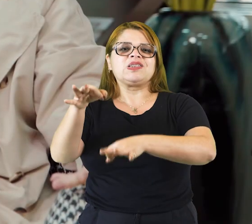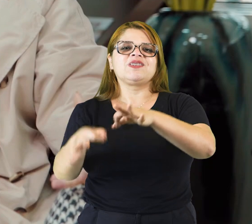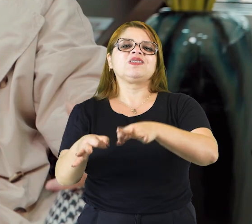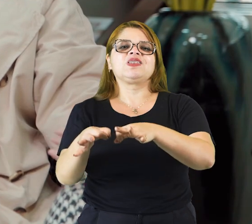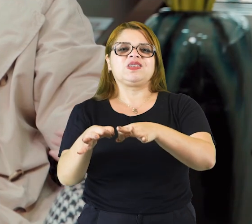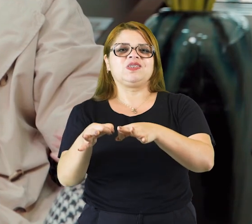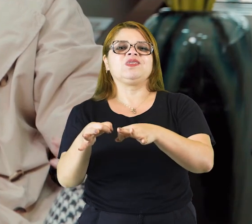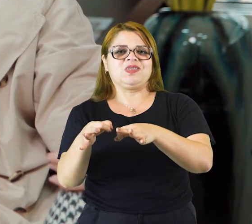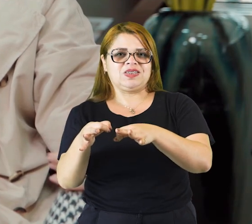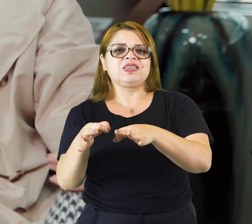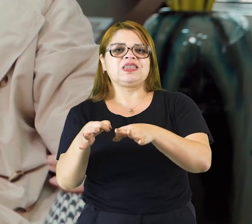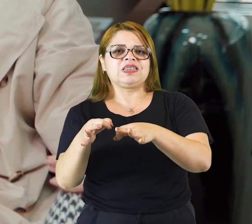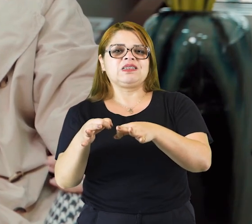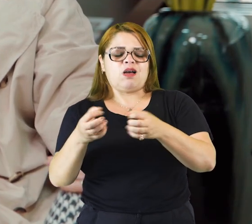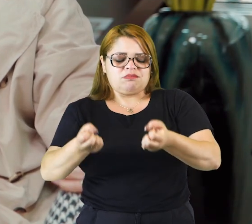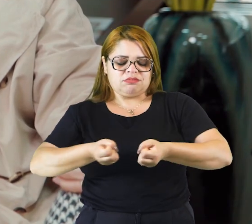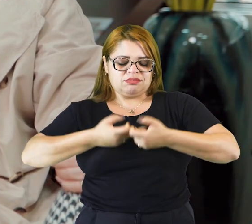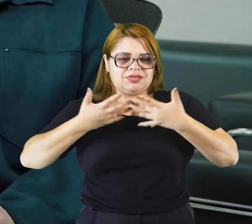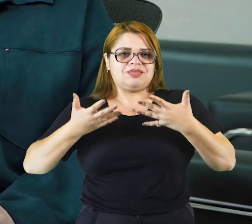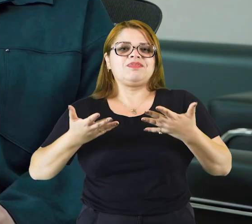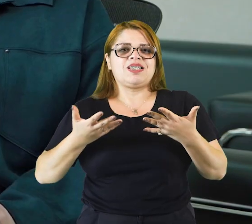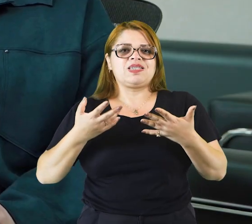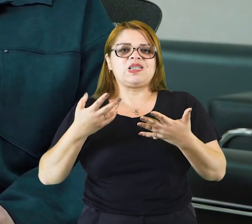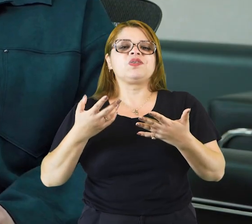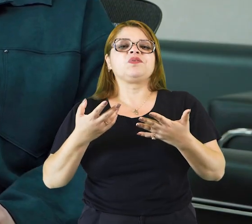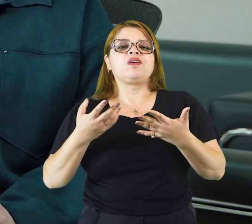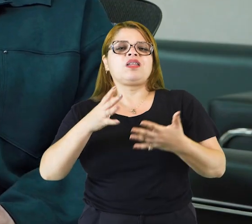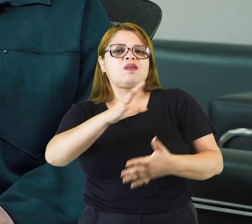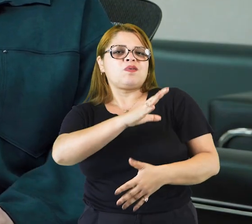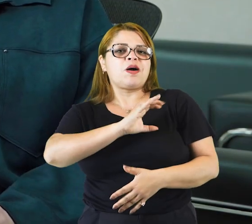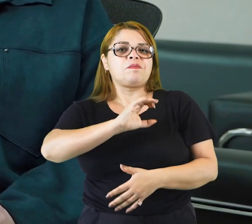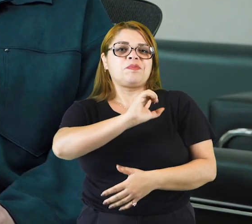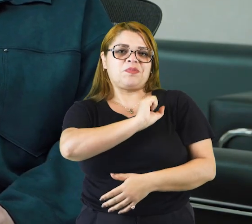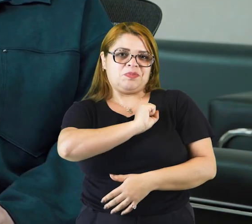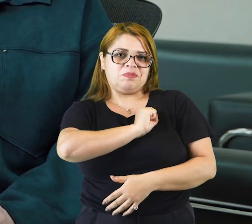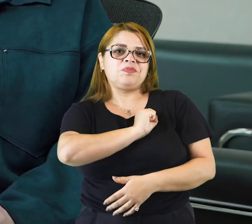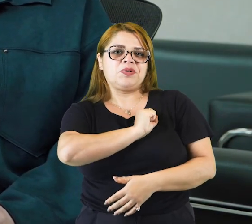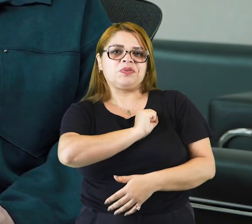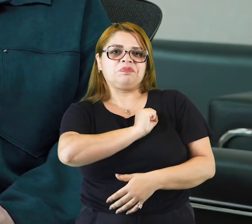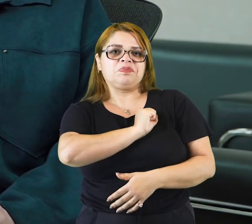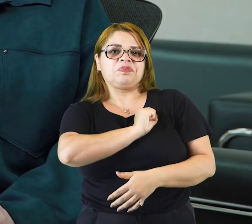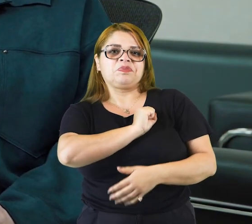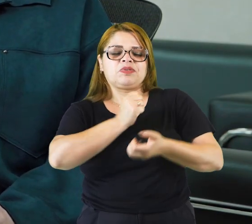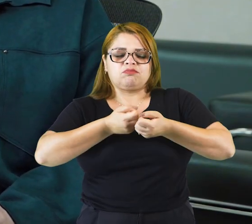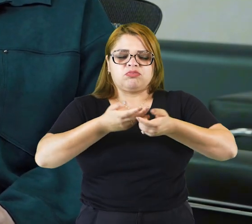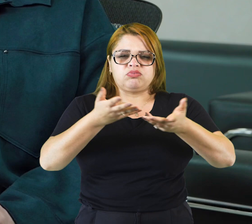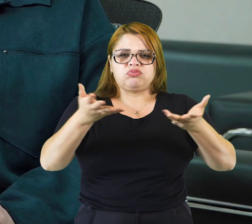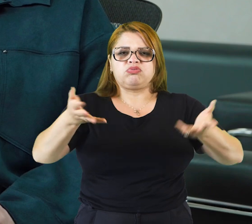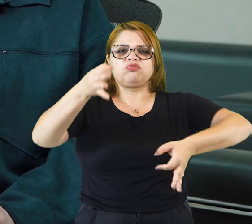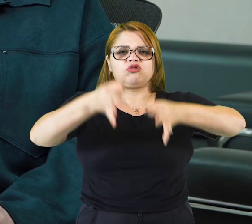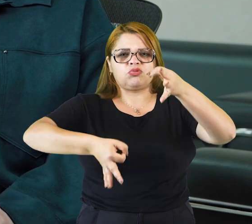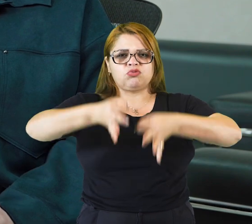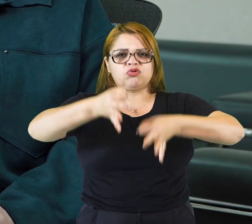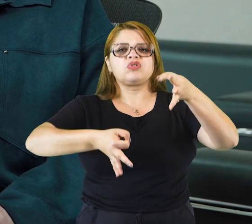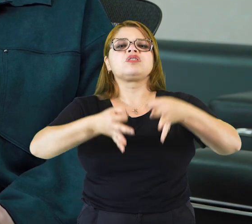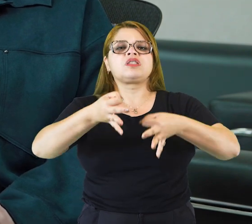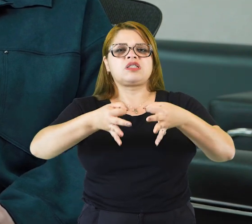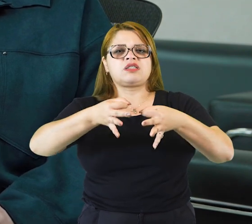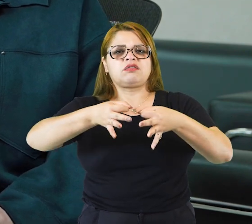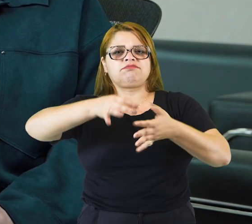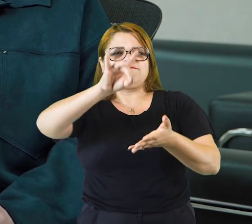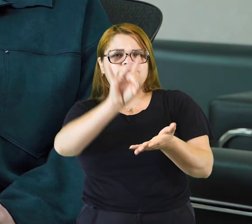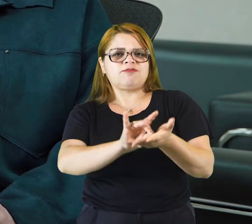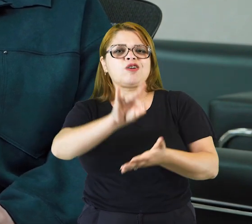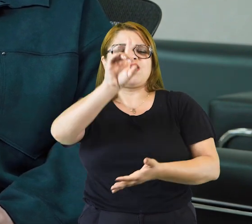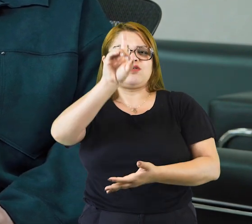além do seu tempo. Desaiev é uma inspiração. E ela tem esse amor de distribuir justiça, fazer valer